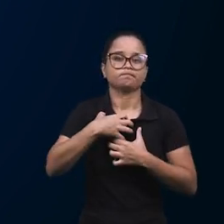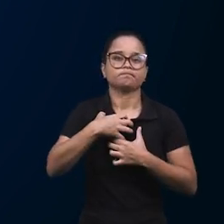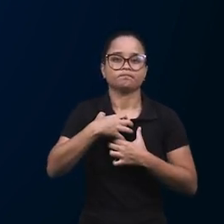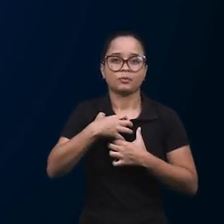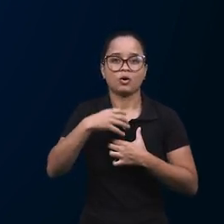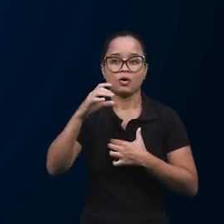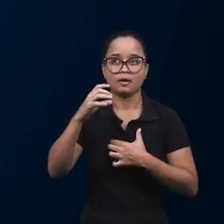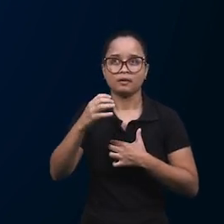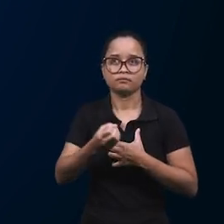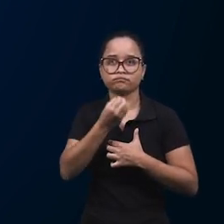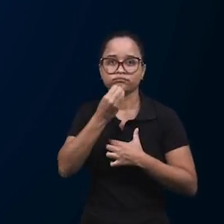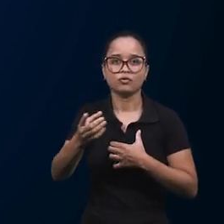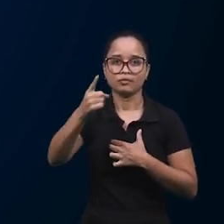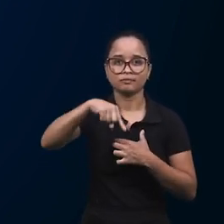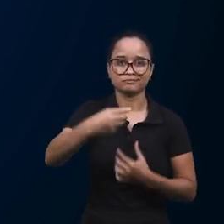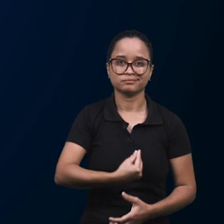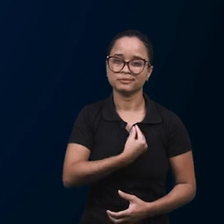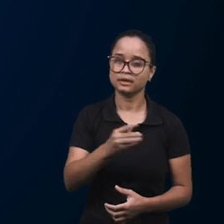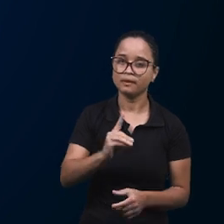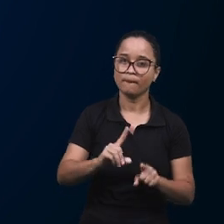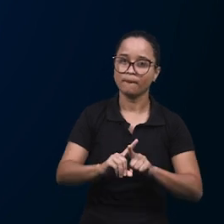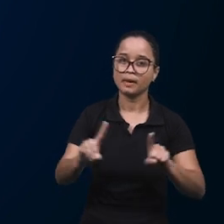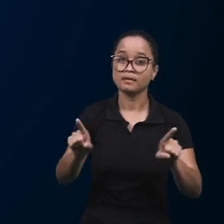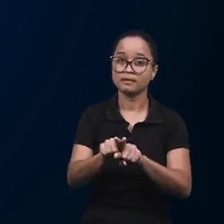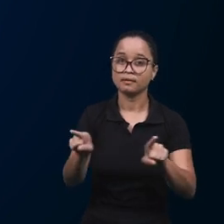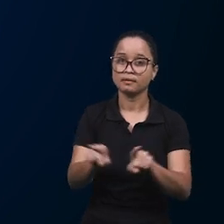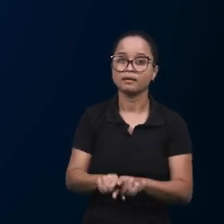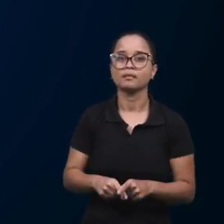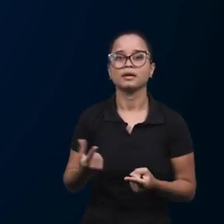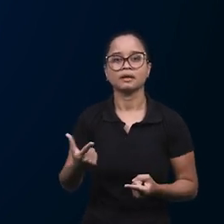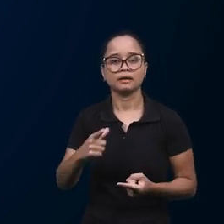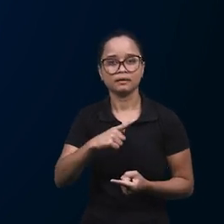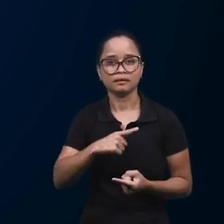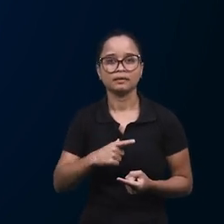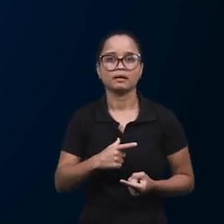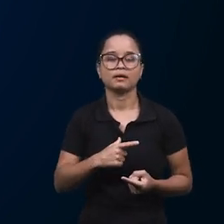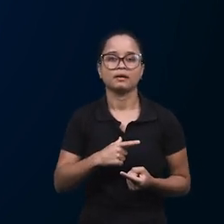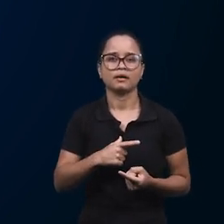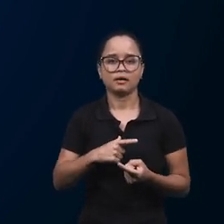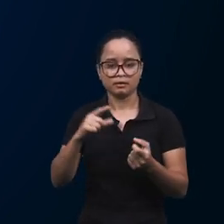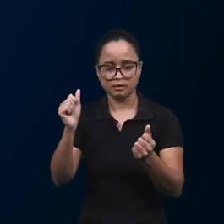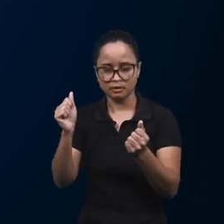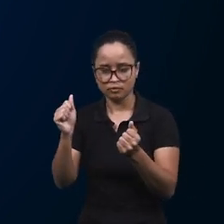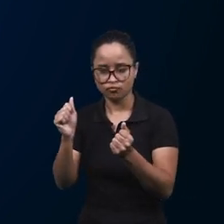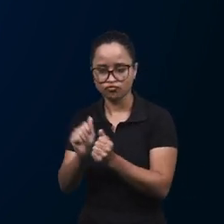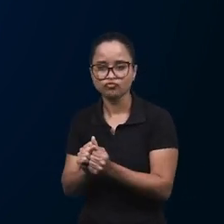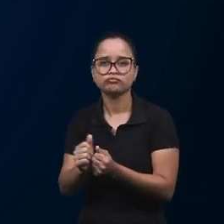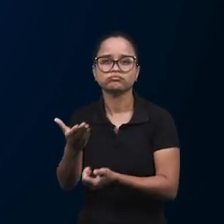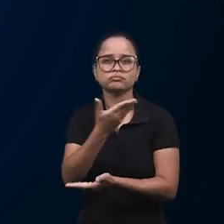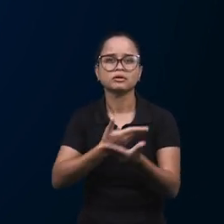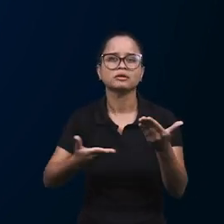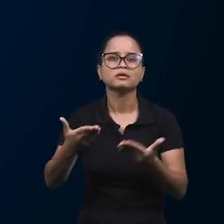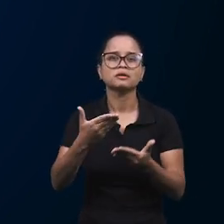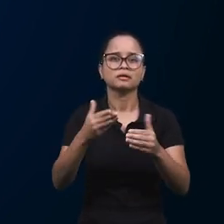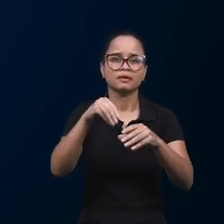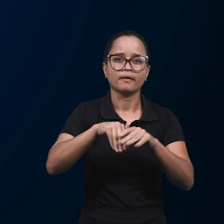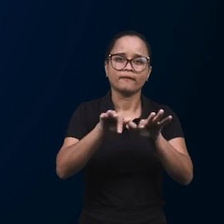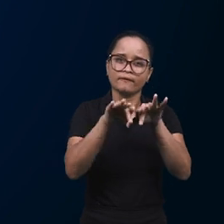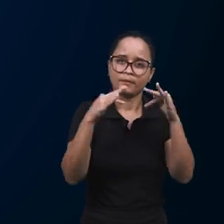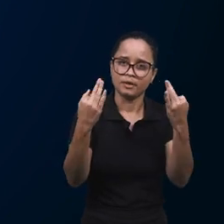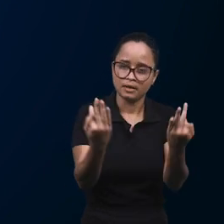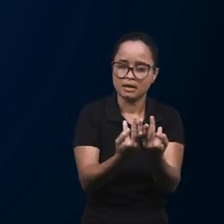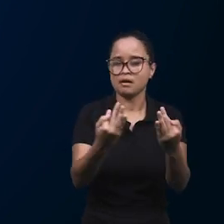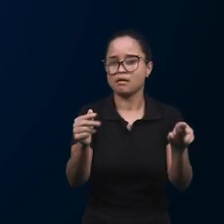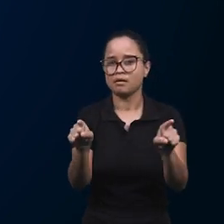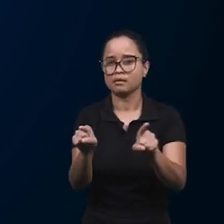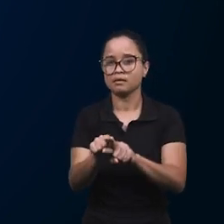edificação não só para as nossas vidas, mas também para aqueles que nos cercam, para as igrejas locais, dentro das famílias.